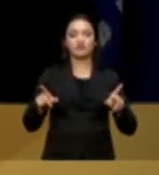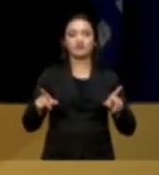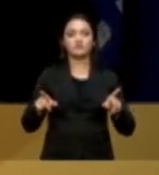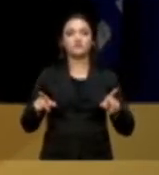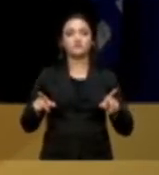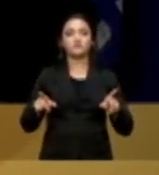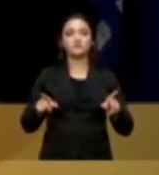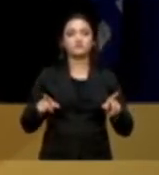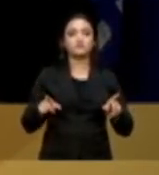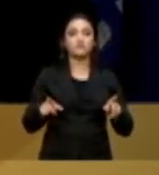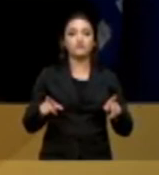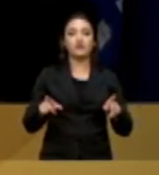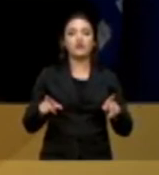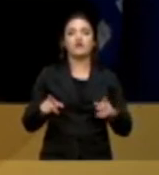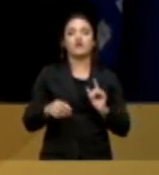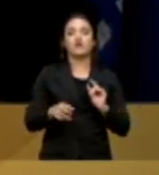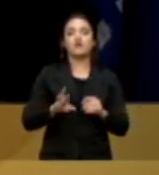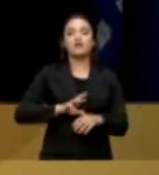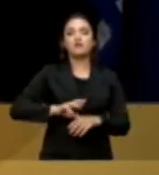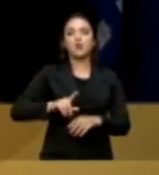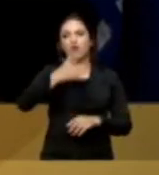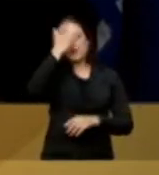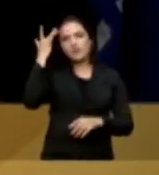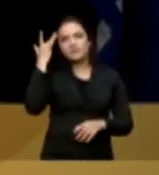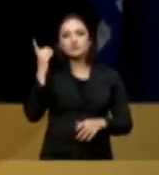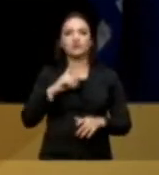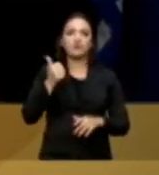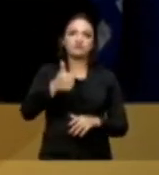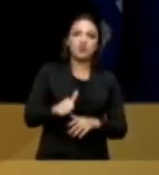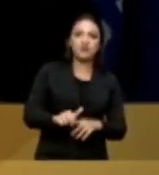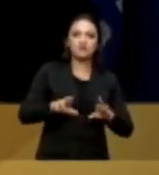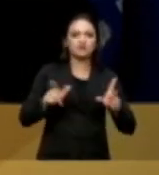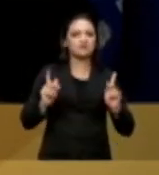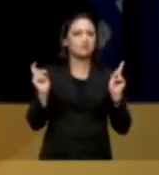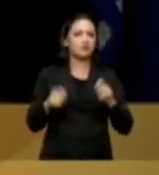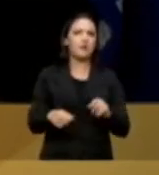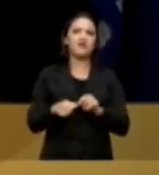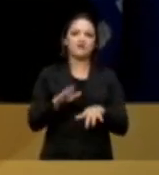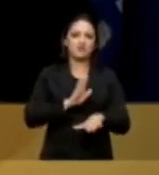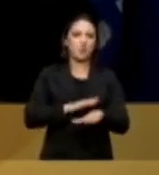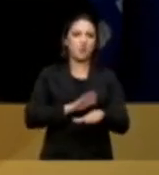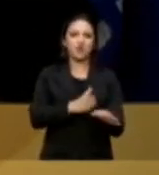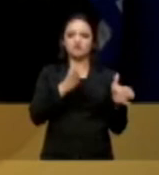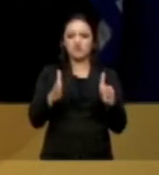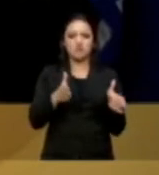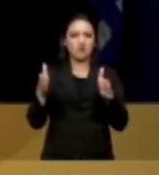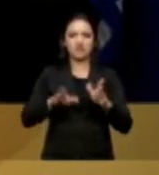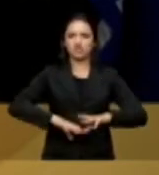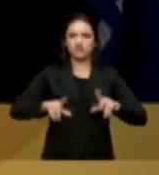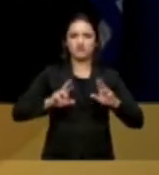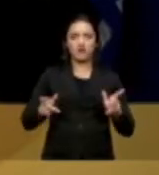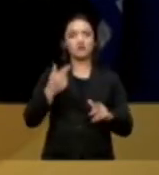os candidatos a avaliações diferentes. E aí a administração pode estabelecer momentos variados para a execução da